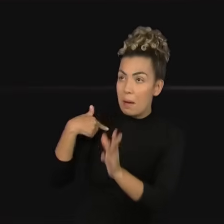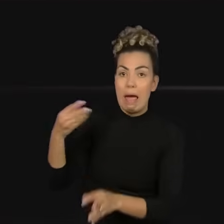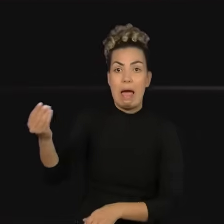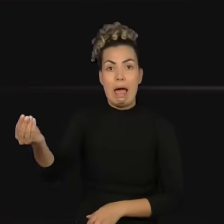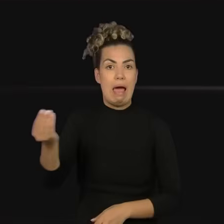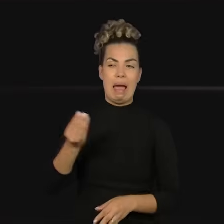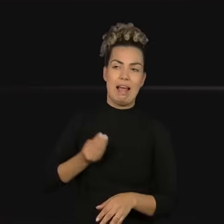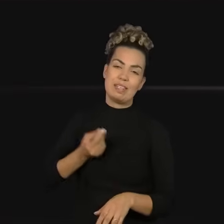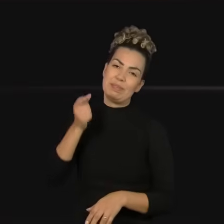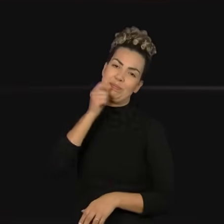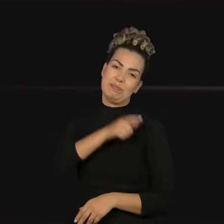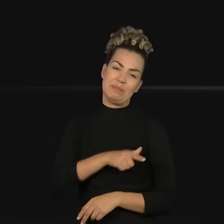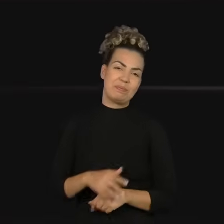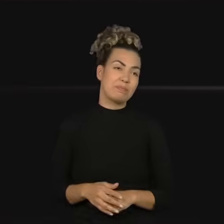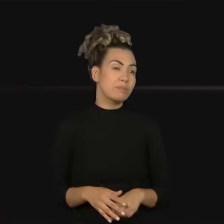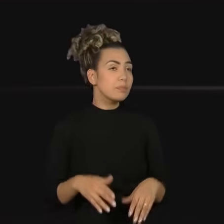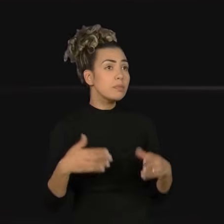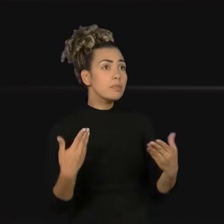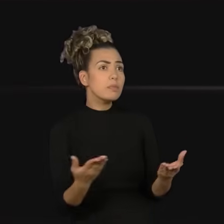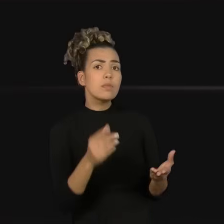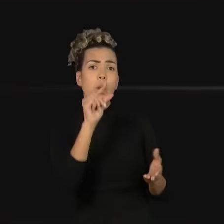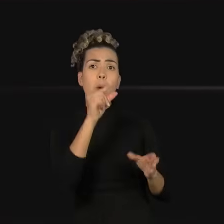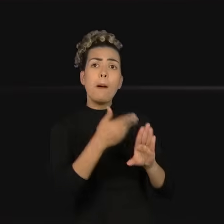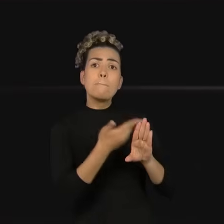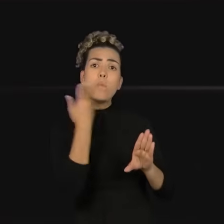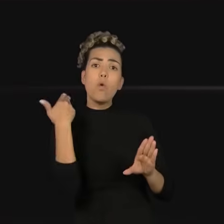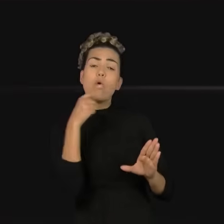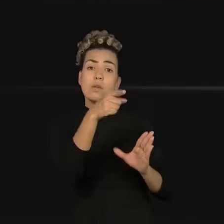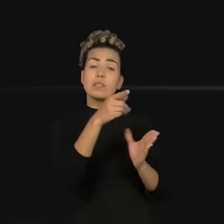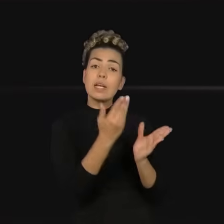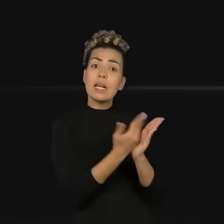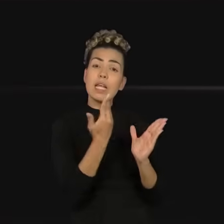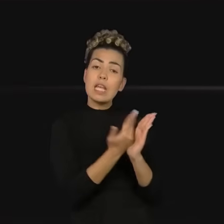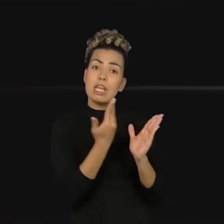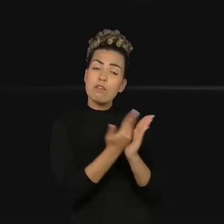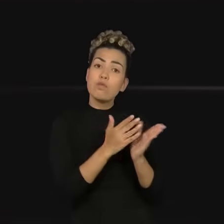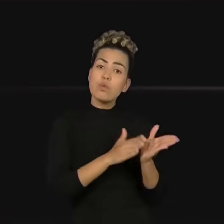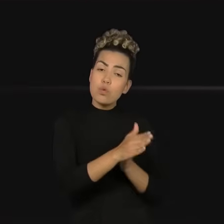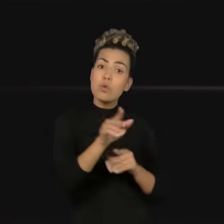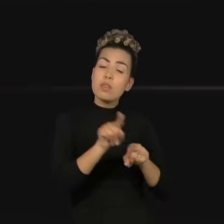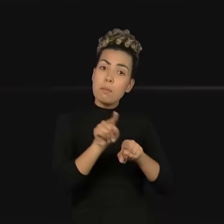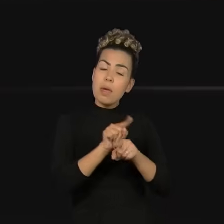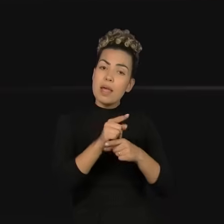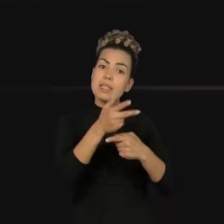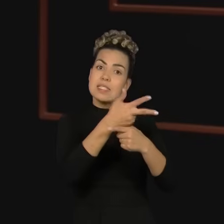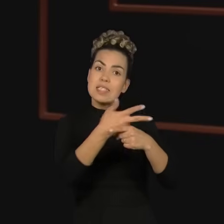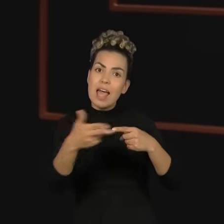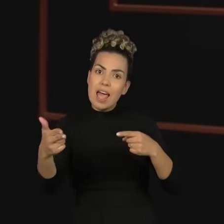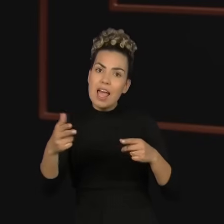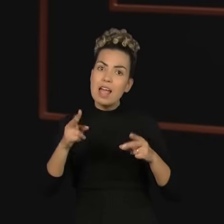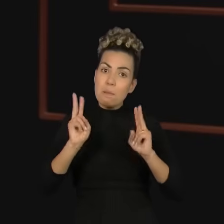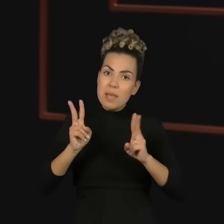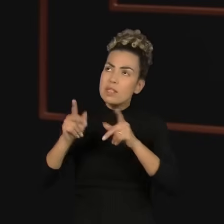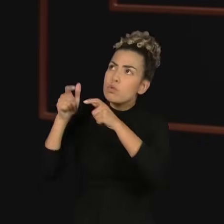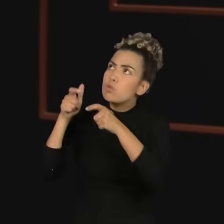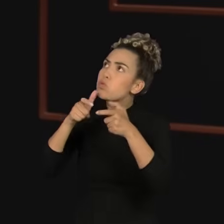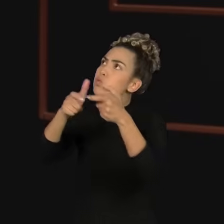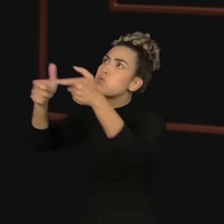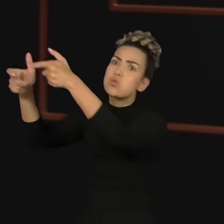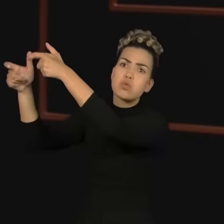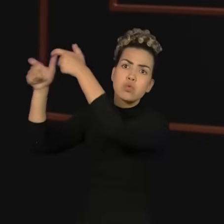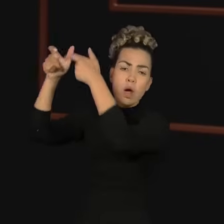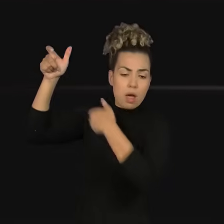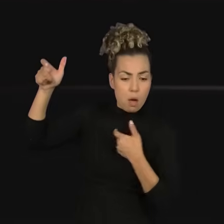Flávio, recentemente você lançou o livro e a websérie Alô, Alô, Planeta Terra Chamando, que é, né, o bordão da série Mundo da Lua, produzido